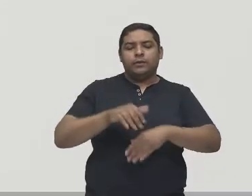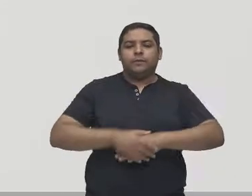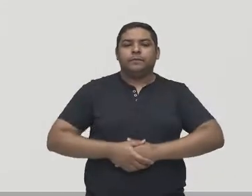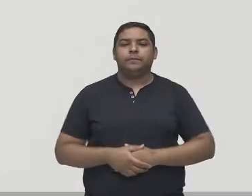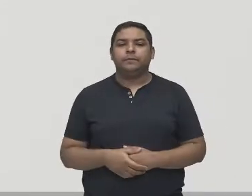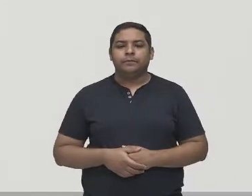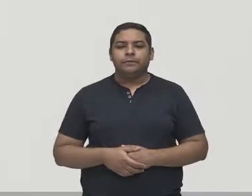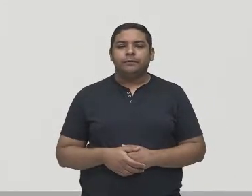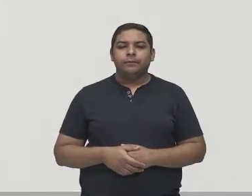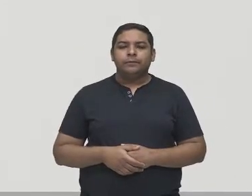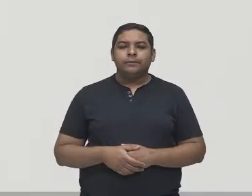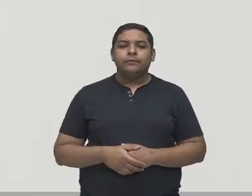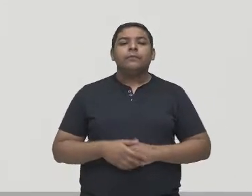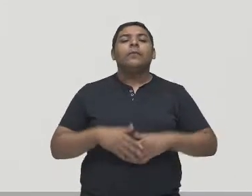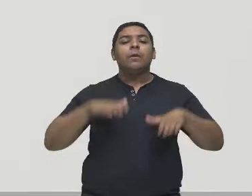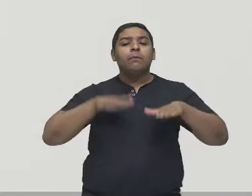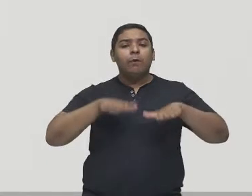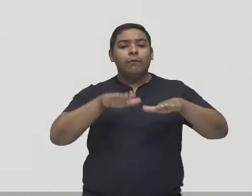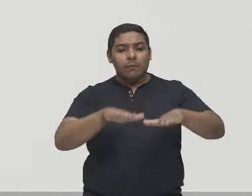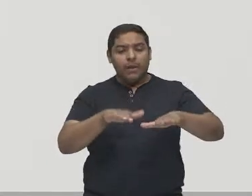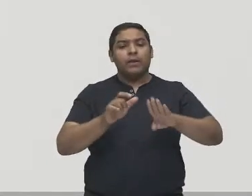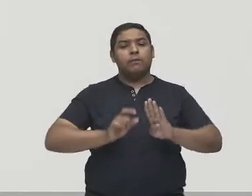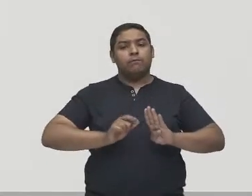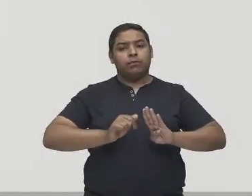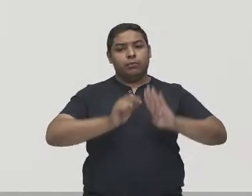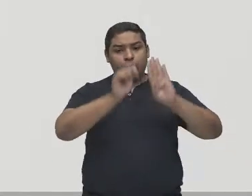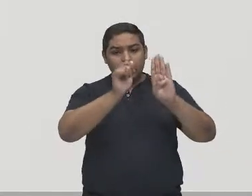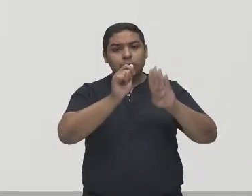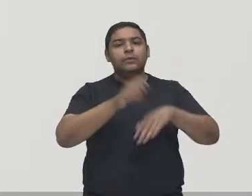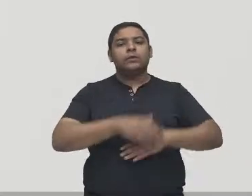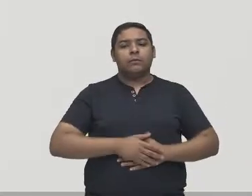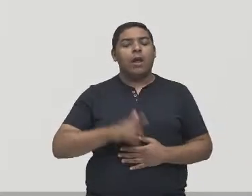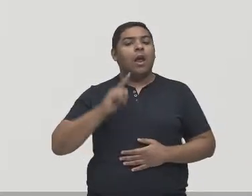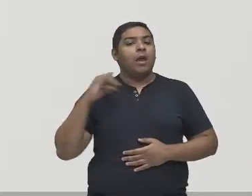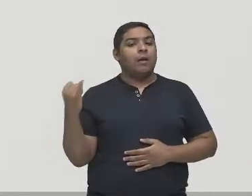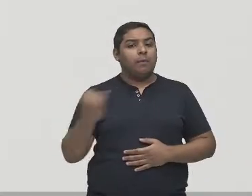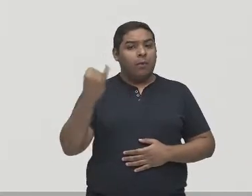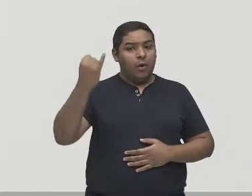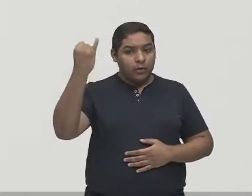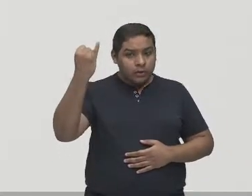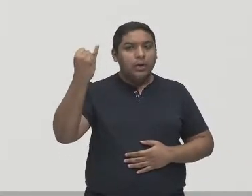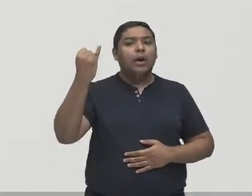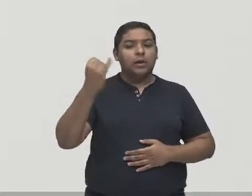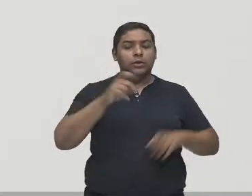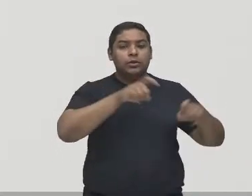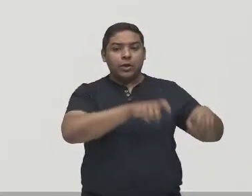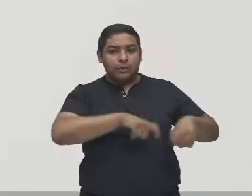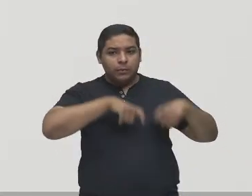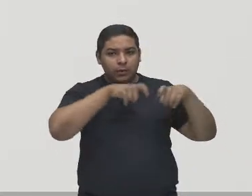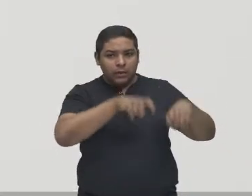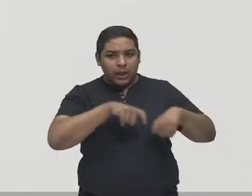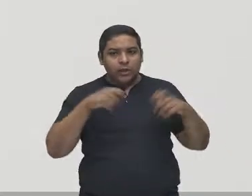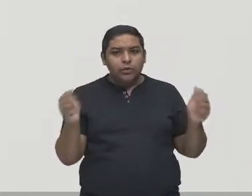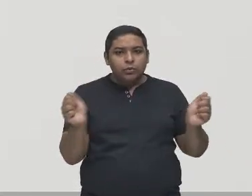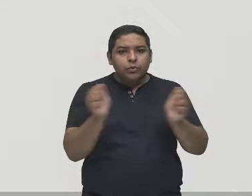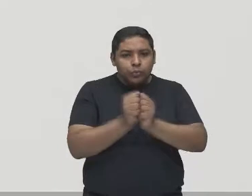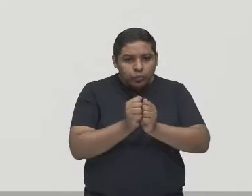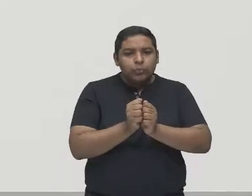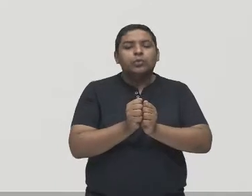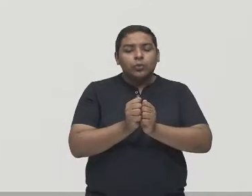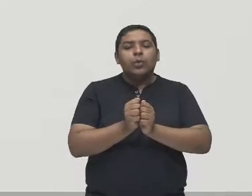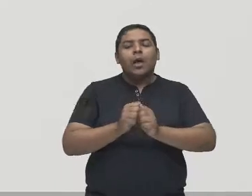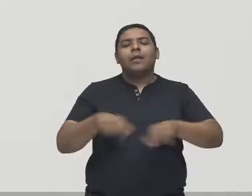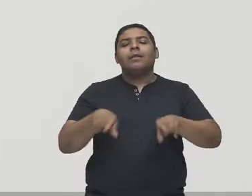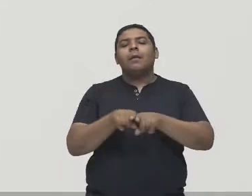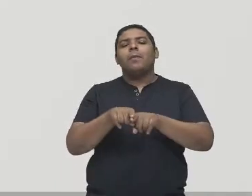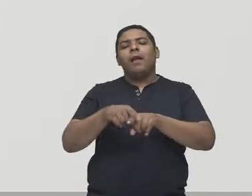Foi um movimento impulsionado pela burguesia e que contou com uma importante participação dos camponeses e das massas